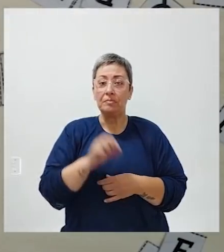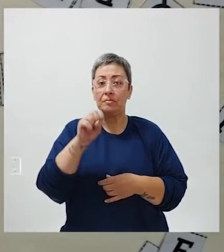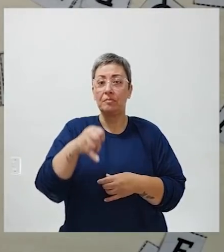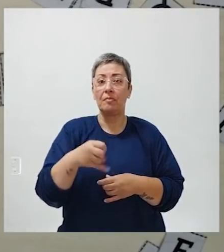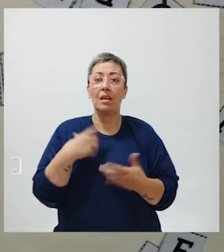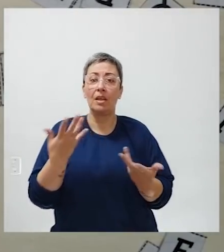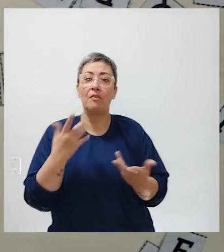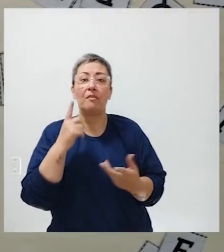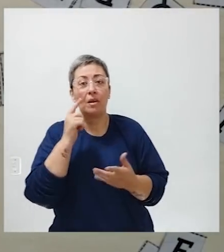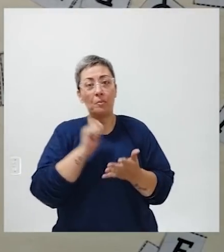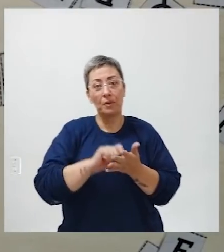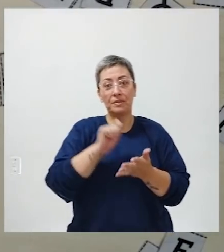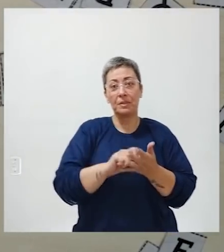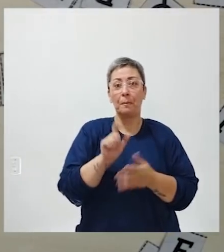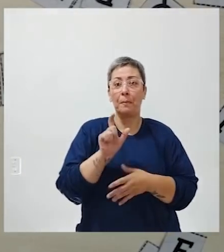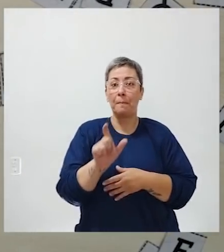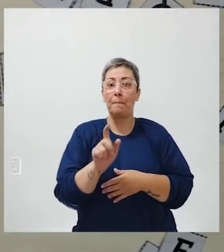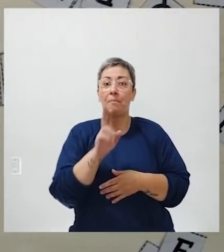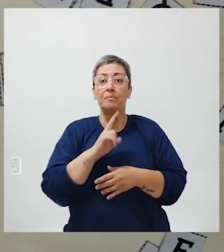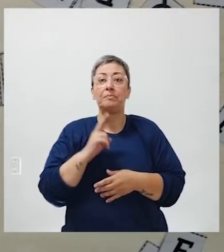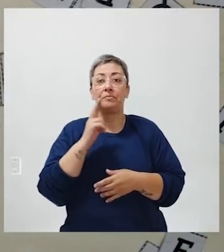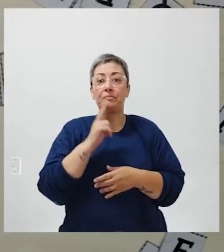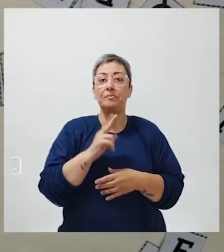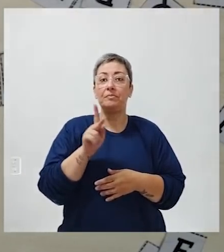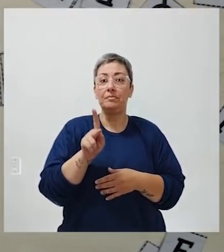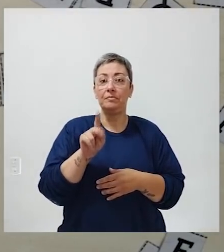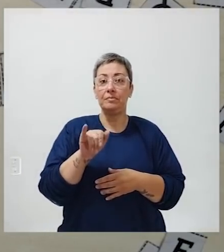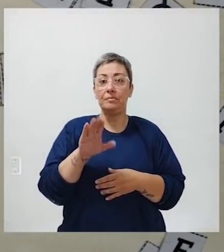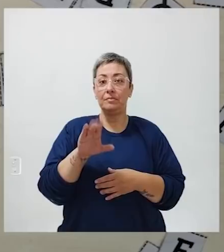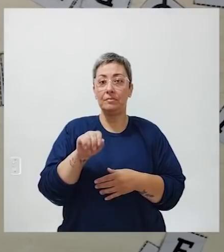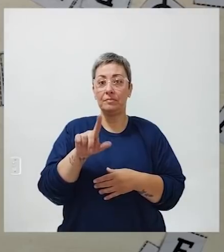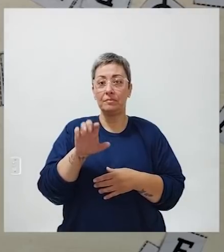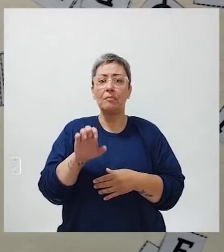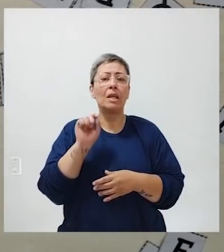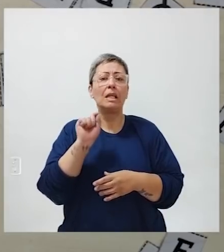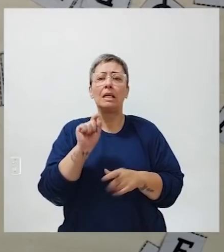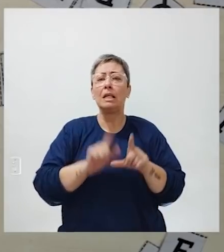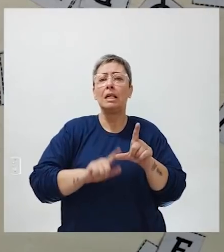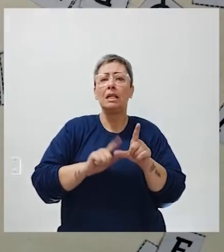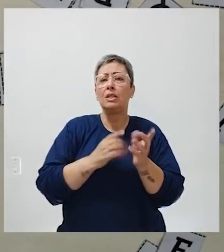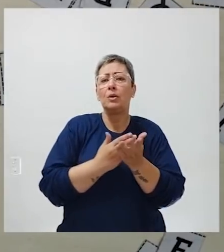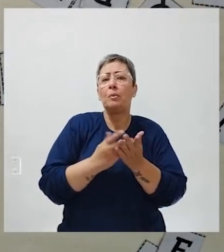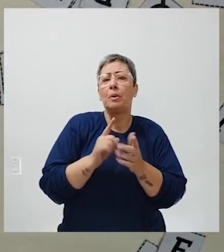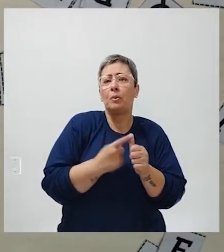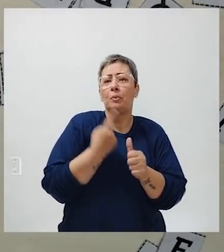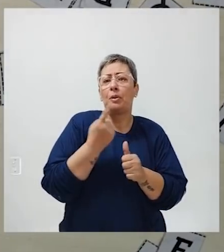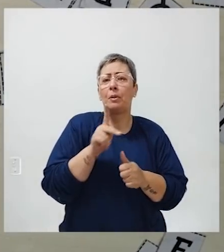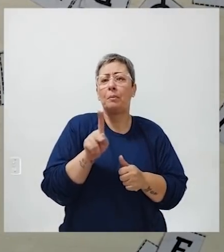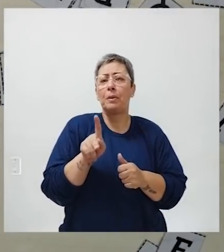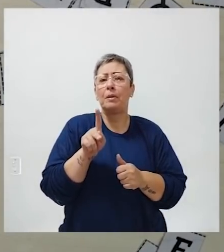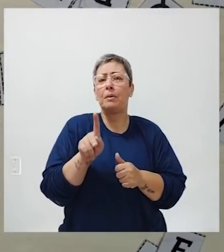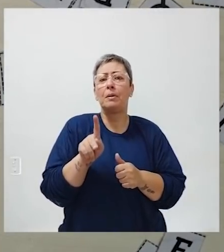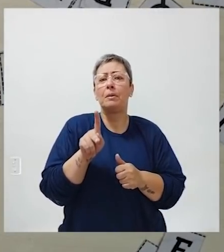Sim. Vamos escrever a palavra picolé? Com que letra será que começa picolé? Quem faz?